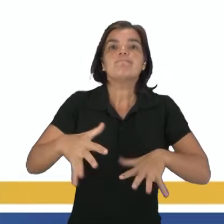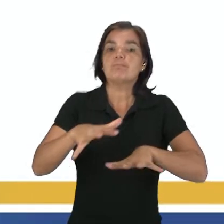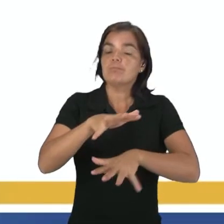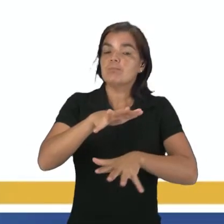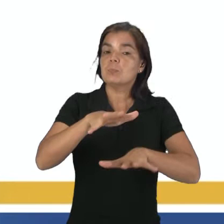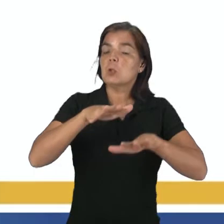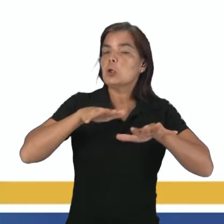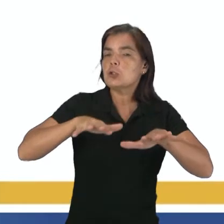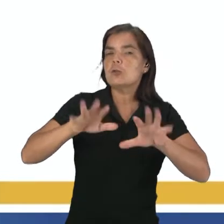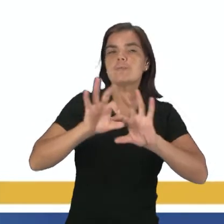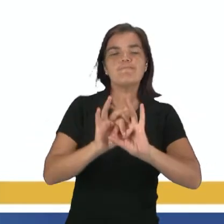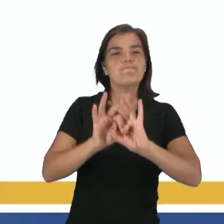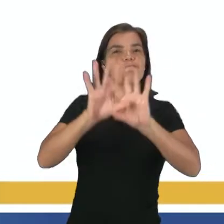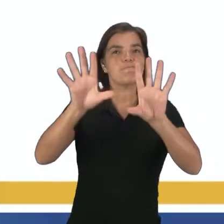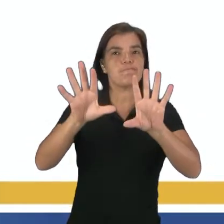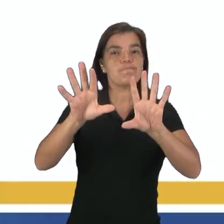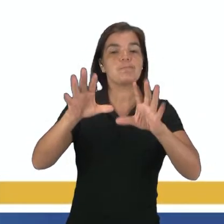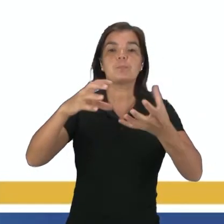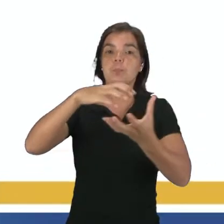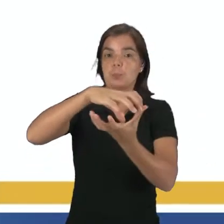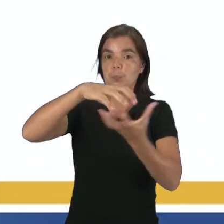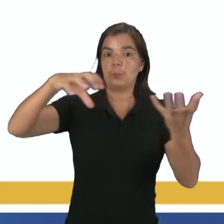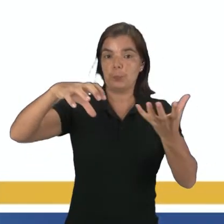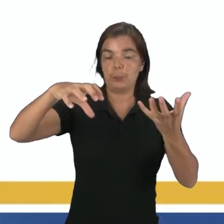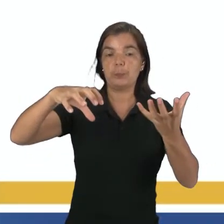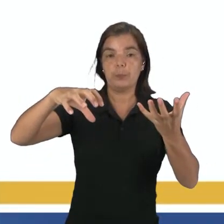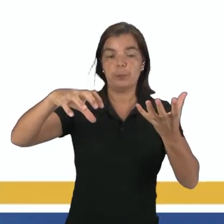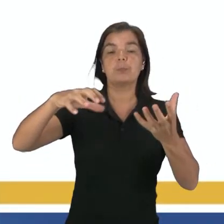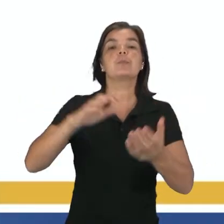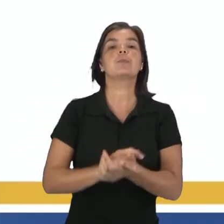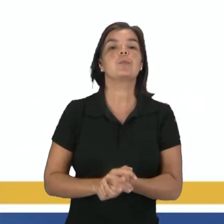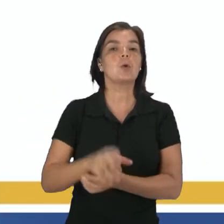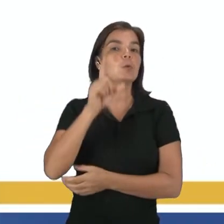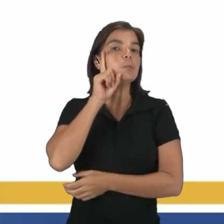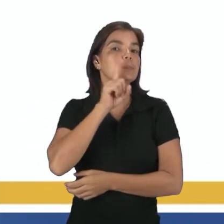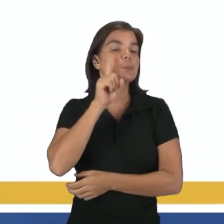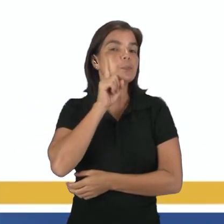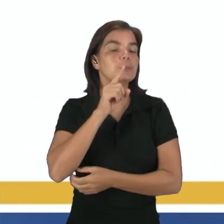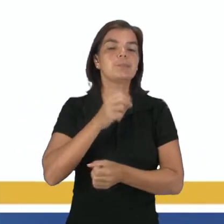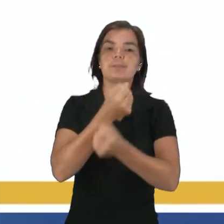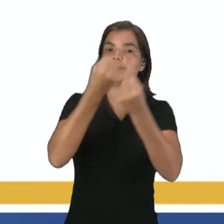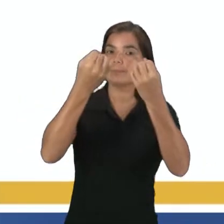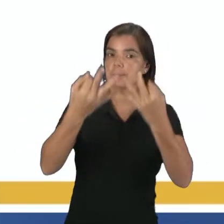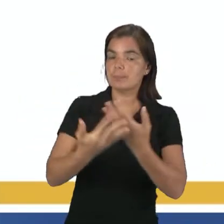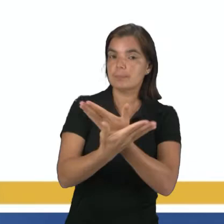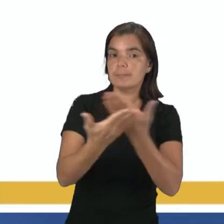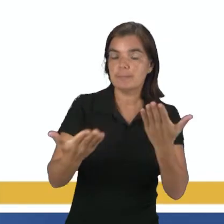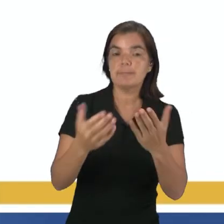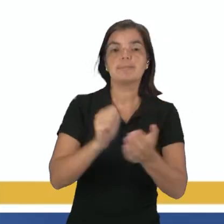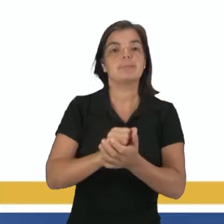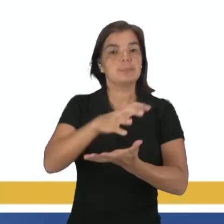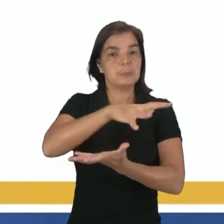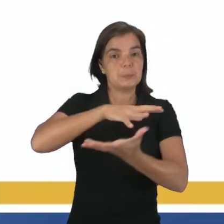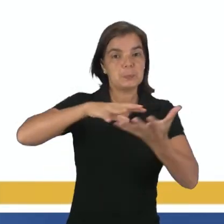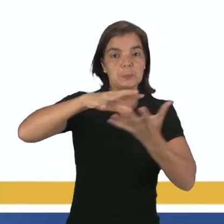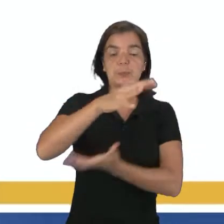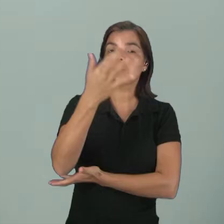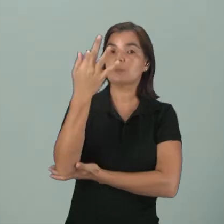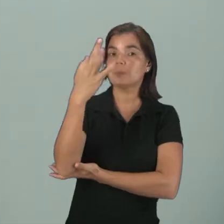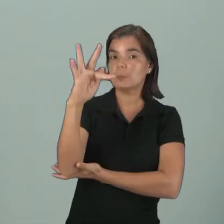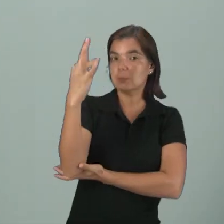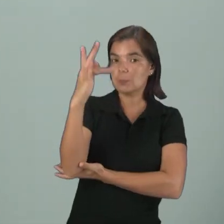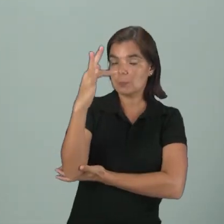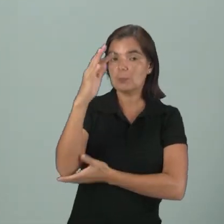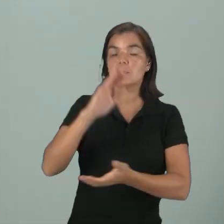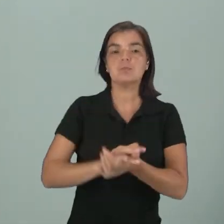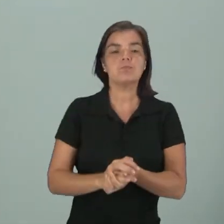movimentos de independência no continente americano. Agora há pouco eu mencionei a todos vocês que a Revolução Francesa ela